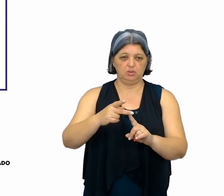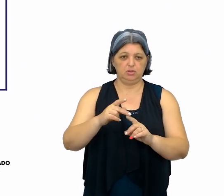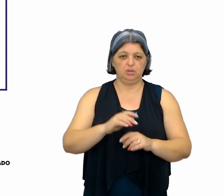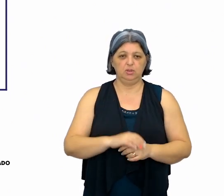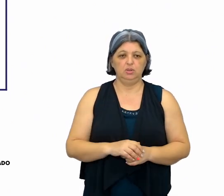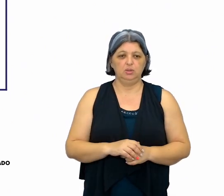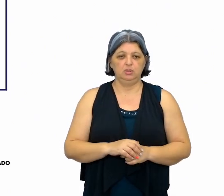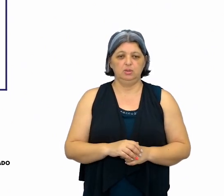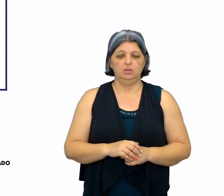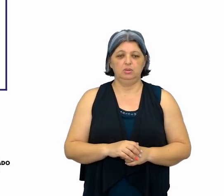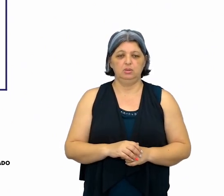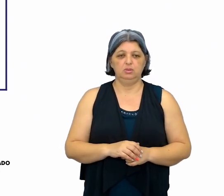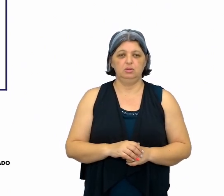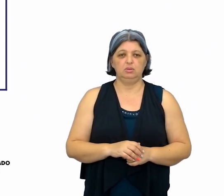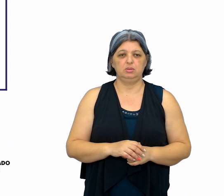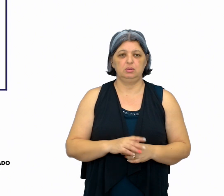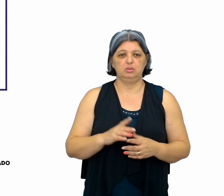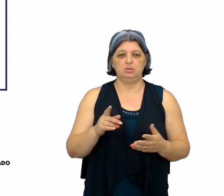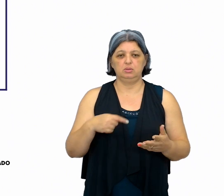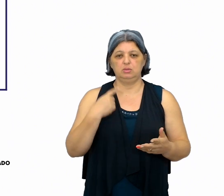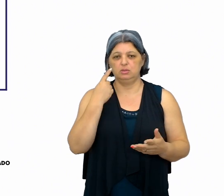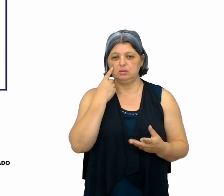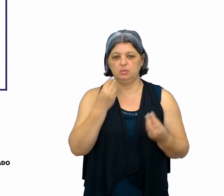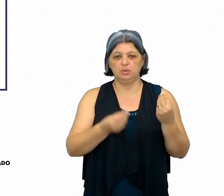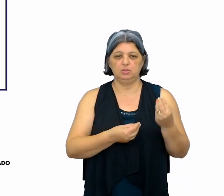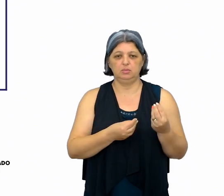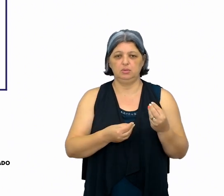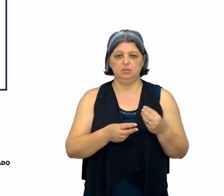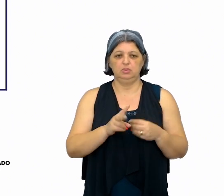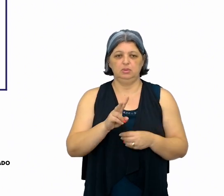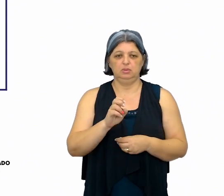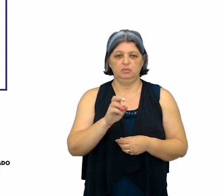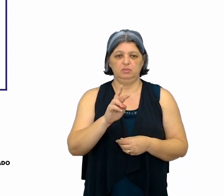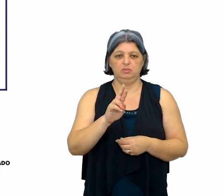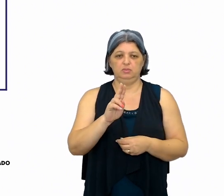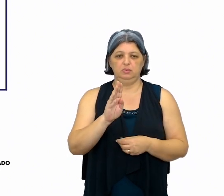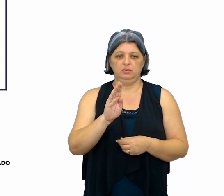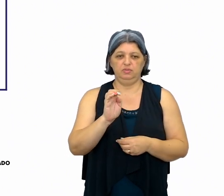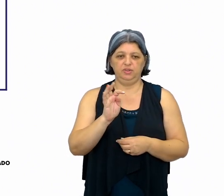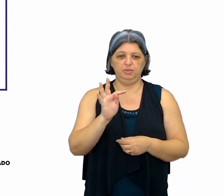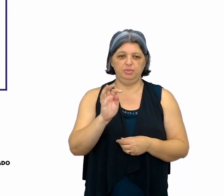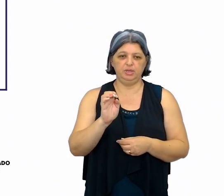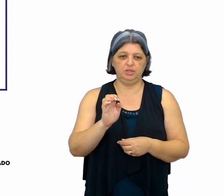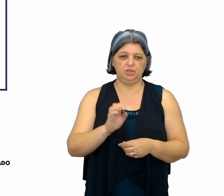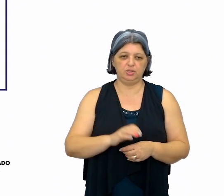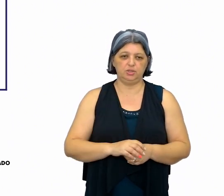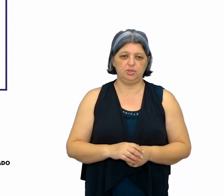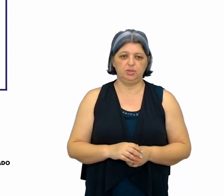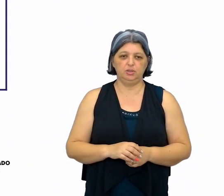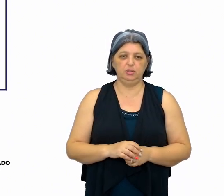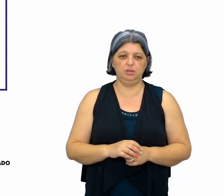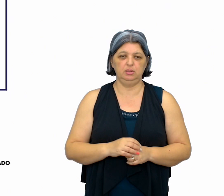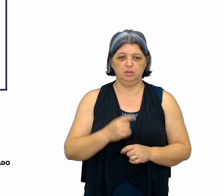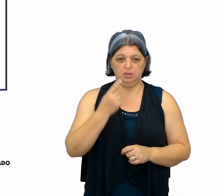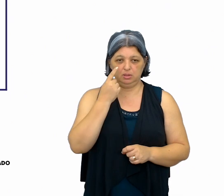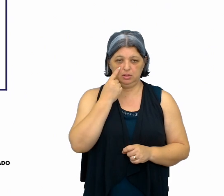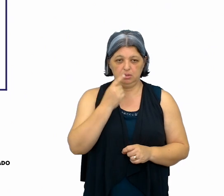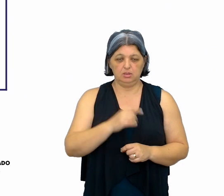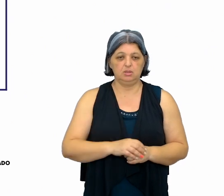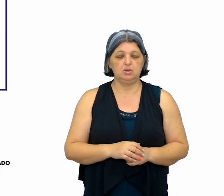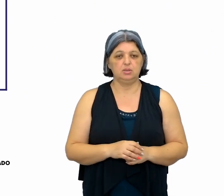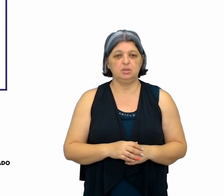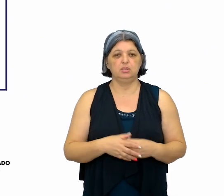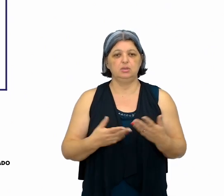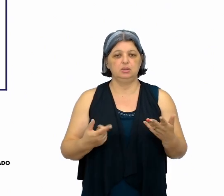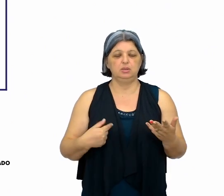tá? Os termos do verbete que não estão em negrito na versão em PDF, precisa ser aí